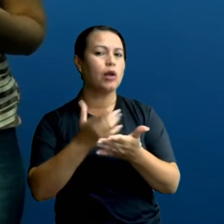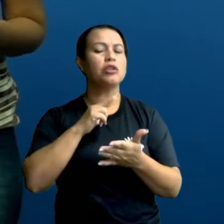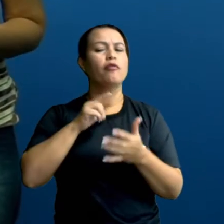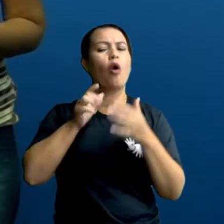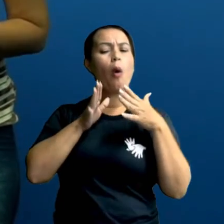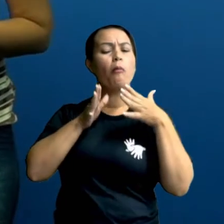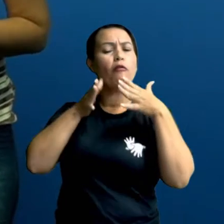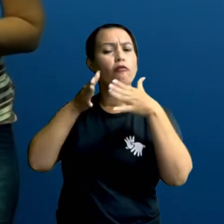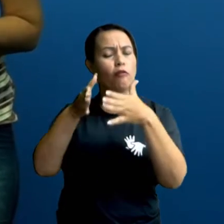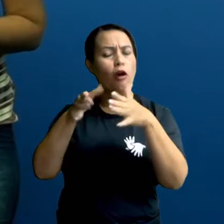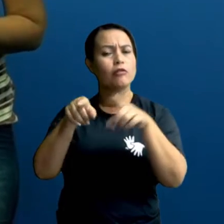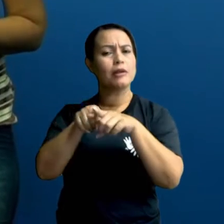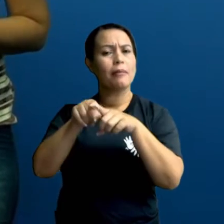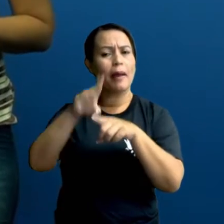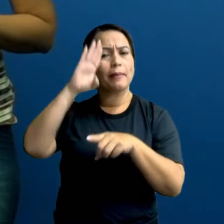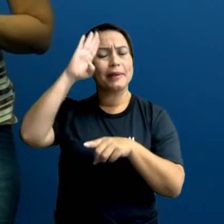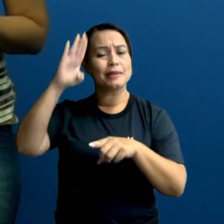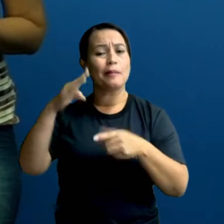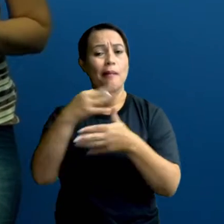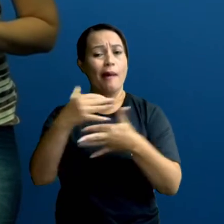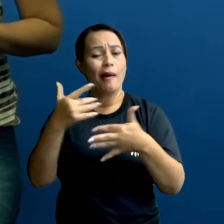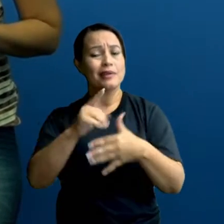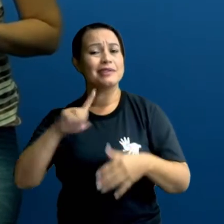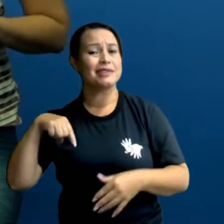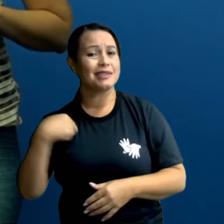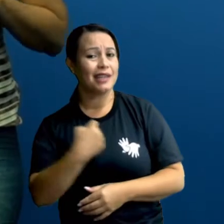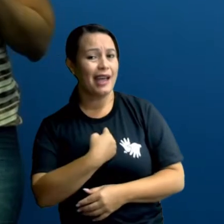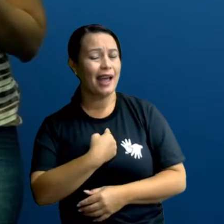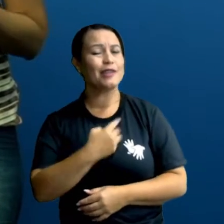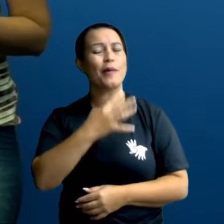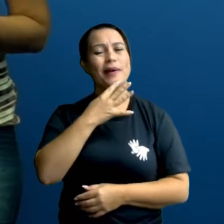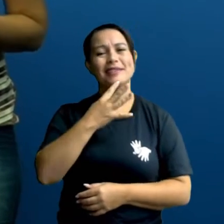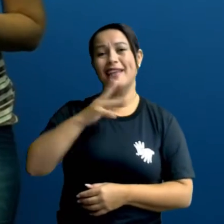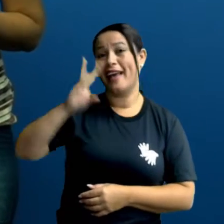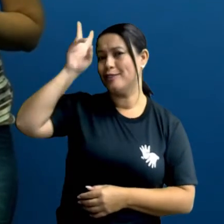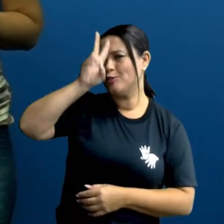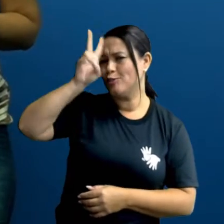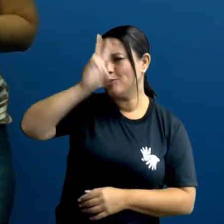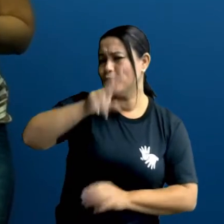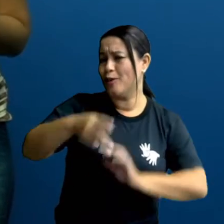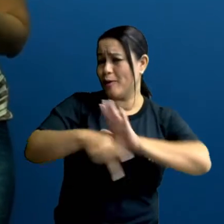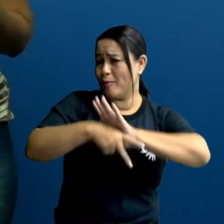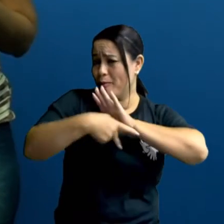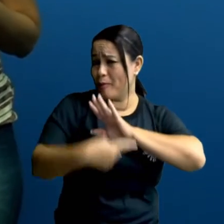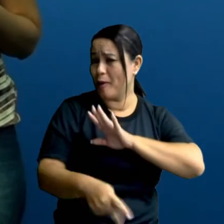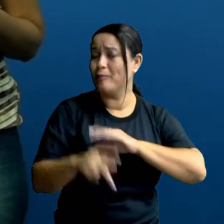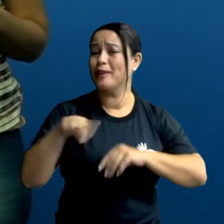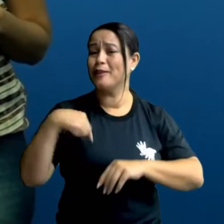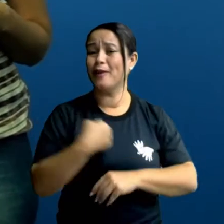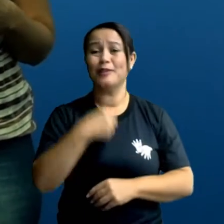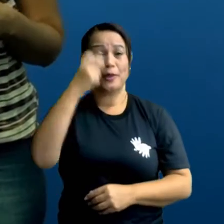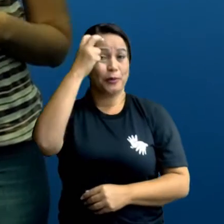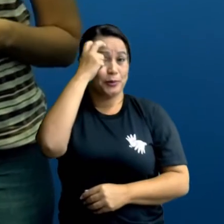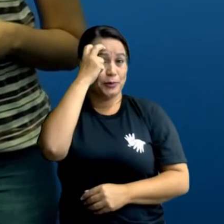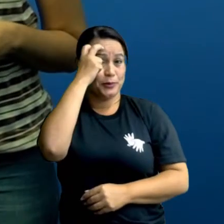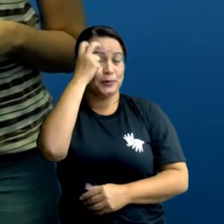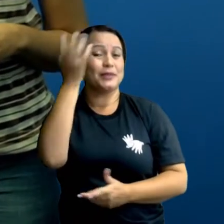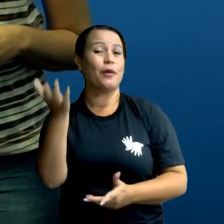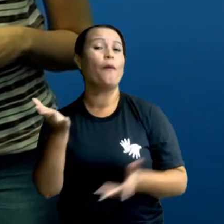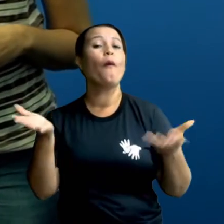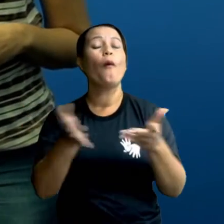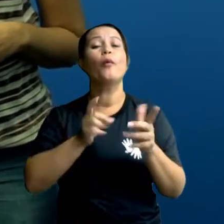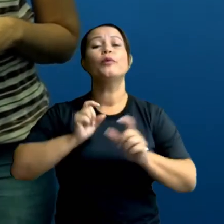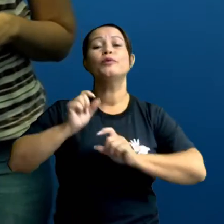Foi importante a gente conhecer a história da nossa cidade e um pouquinho da nossa cultura. E hoje, na nossa